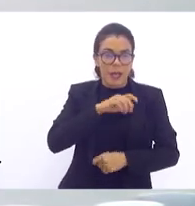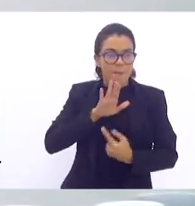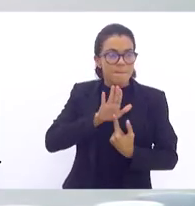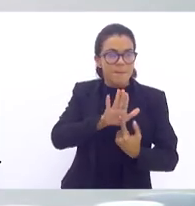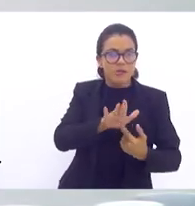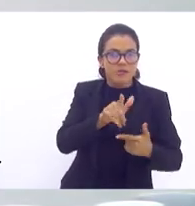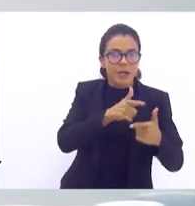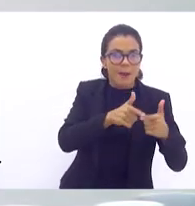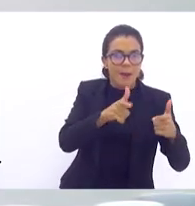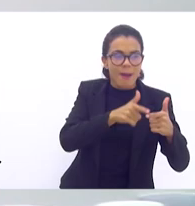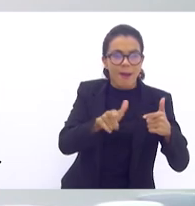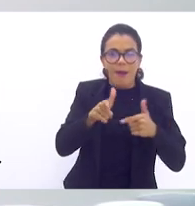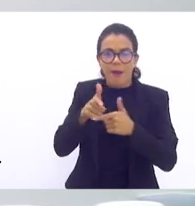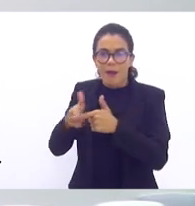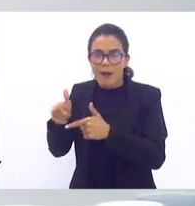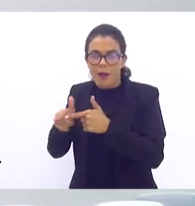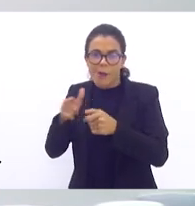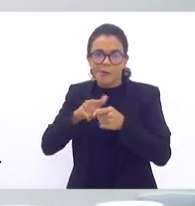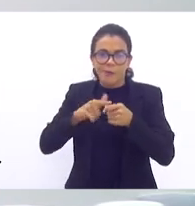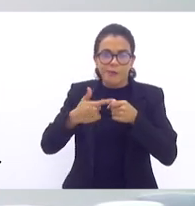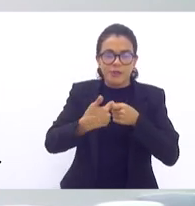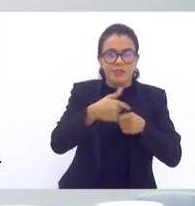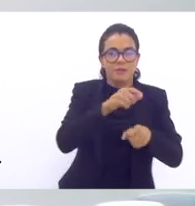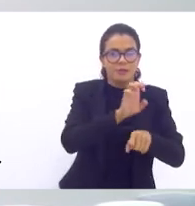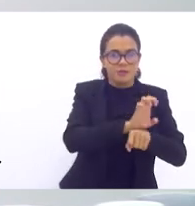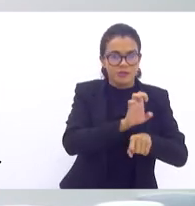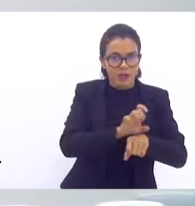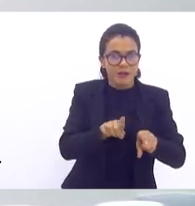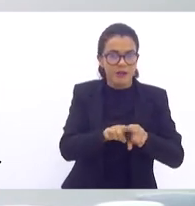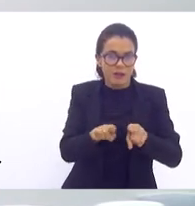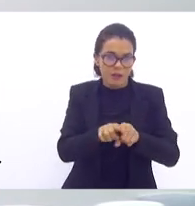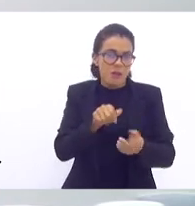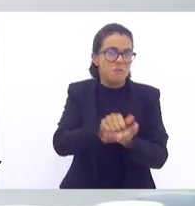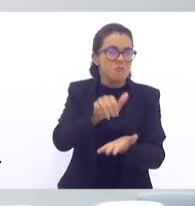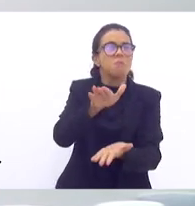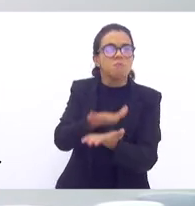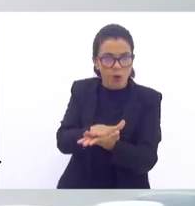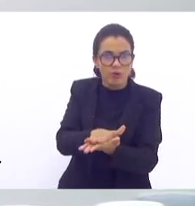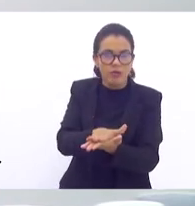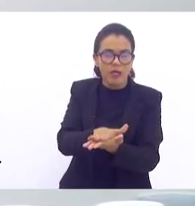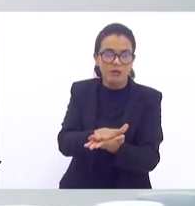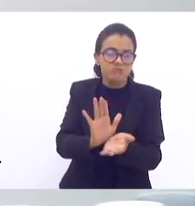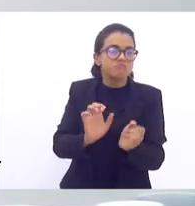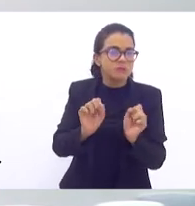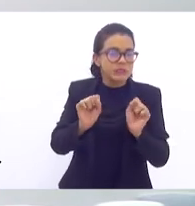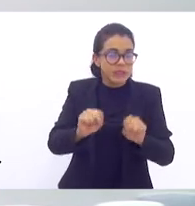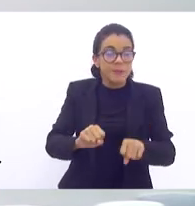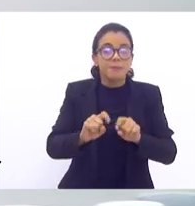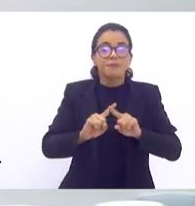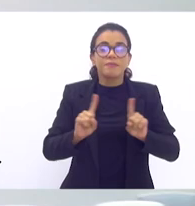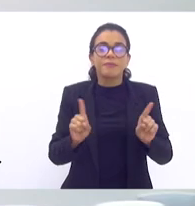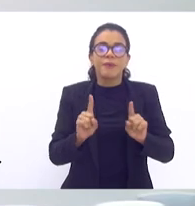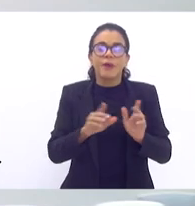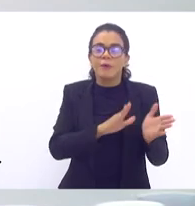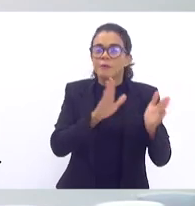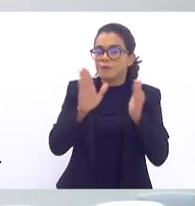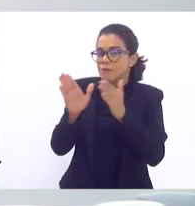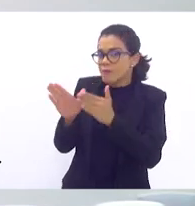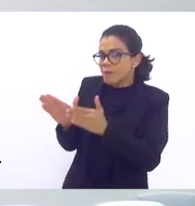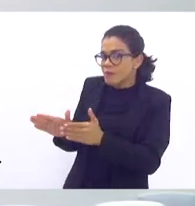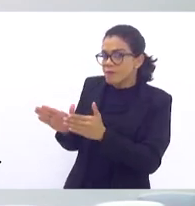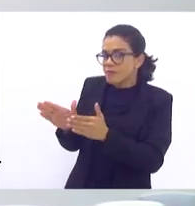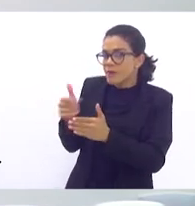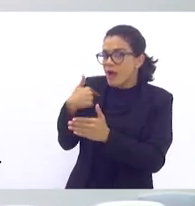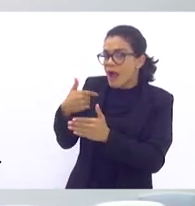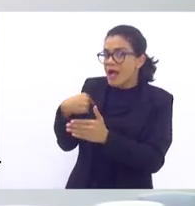em municípios e nos estados e Tem que aplicar multa se se a legislação assim obriga Mas e o lado da gente